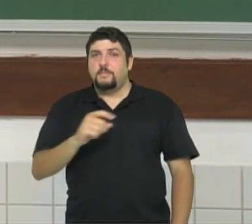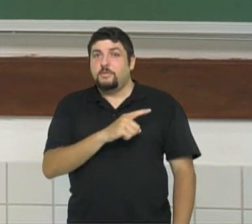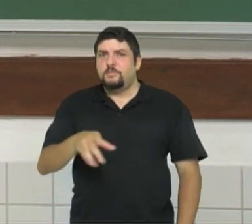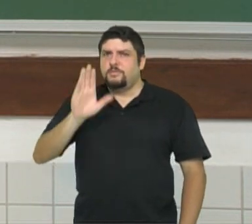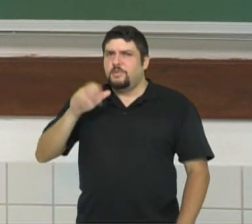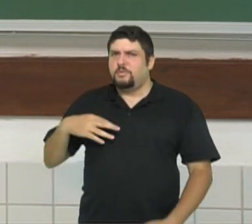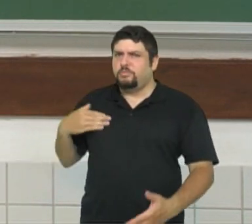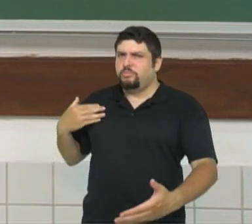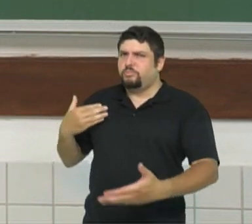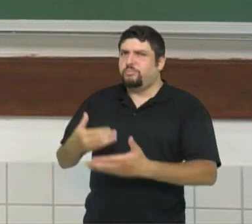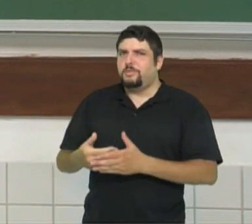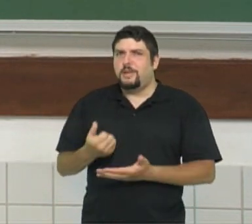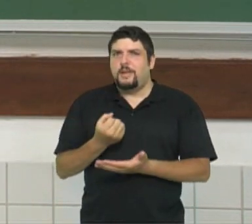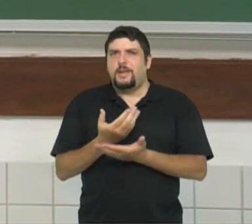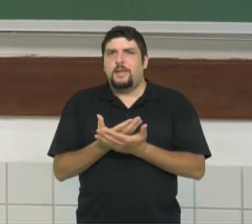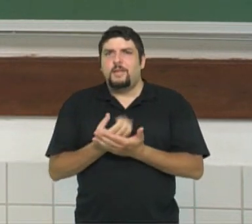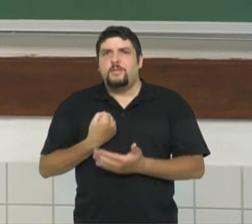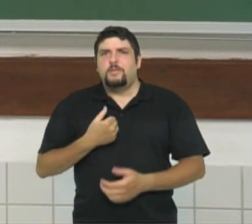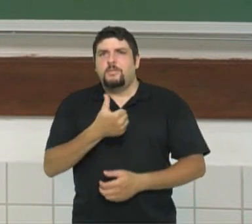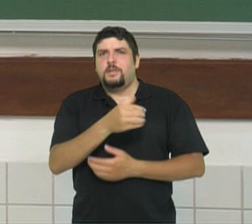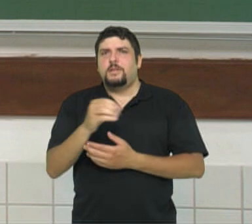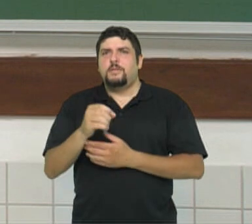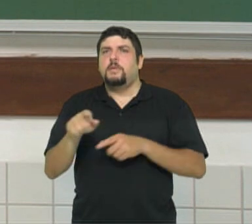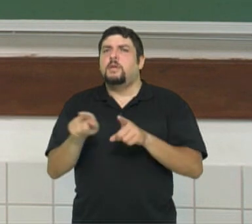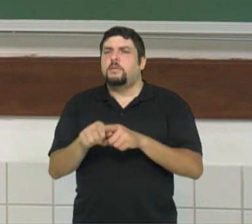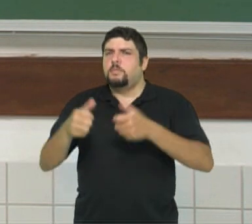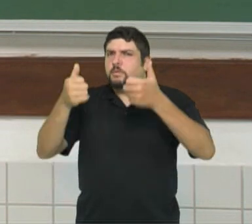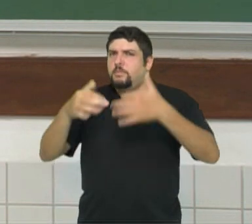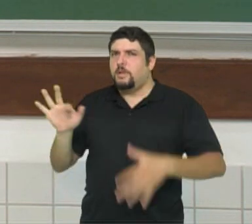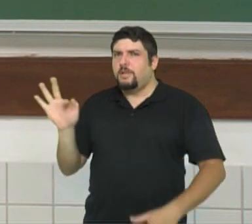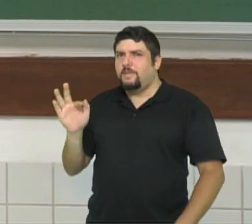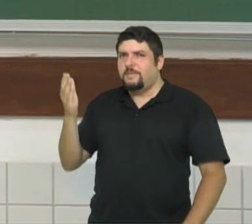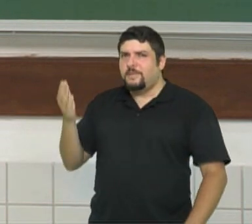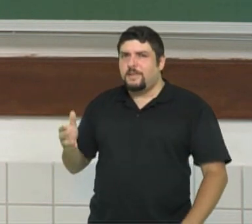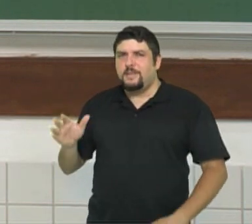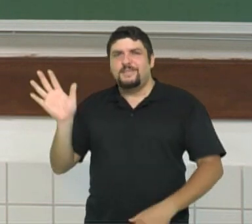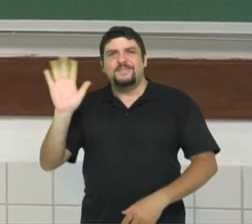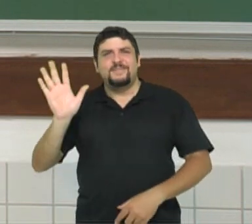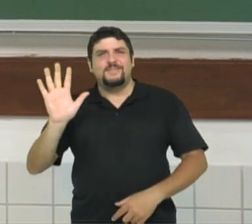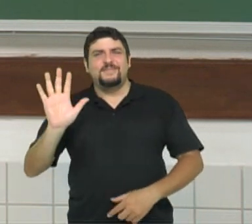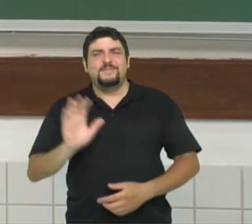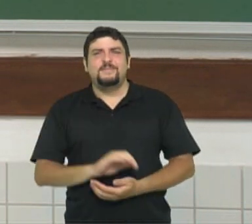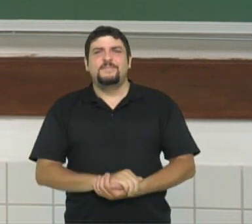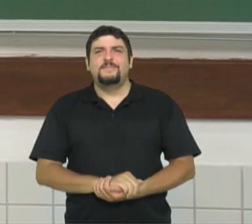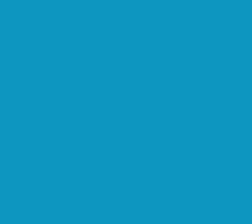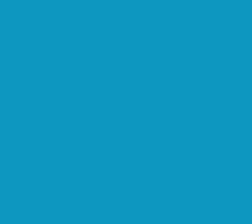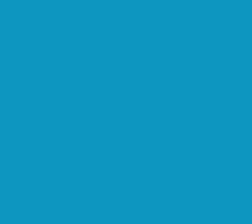aula 100, também falando sobre a Flor Bela Espanca. Até logo, nos vemos!